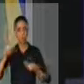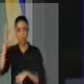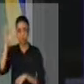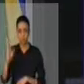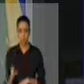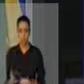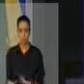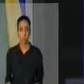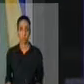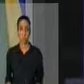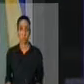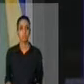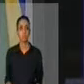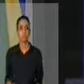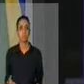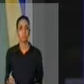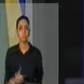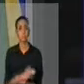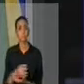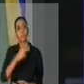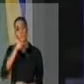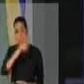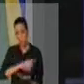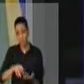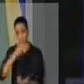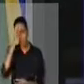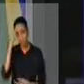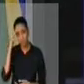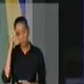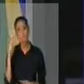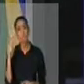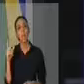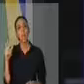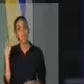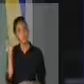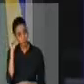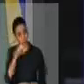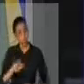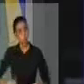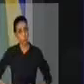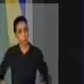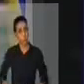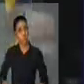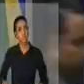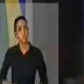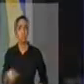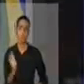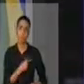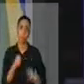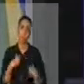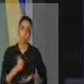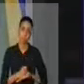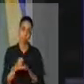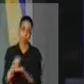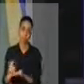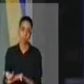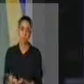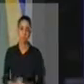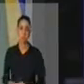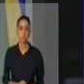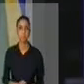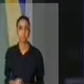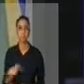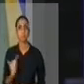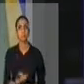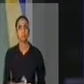pessoas que têm essa dificuldade, que precisam do nosso apoio. Por isso, senhor ministro, o nosso apelo, que Vossa